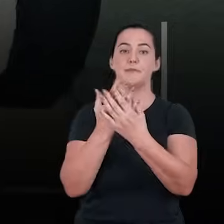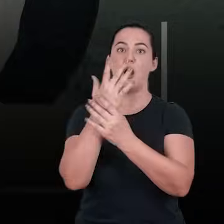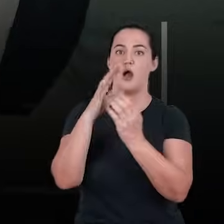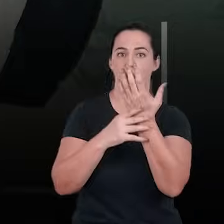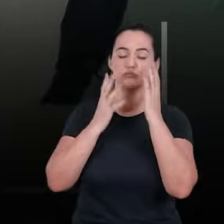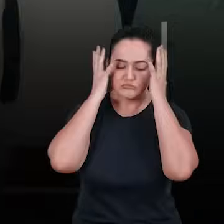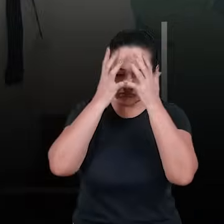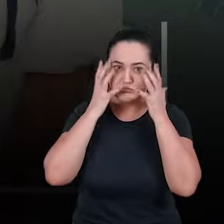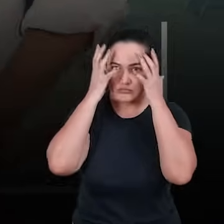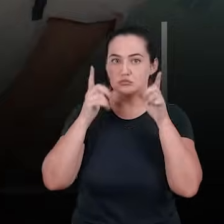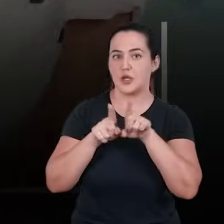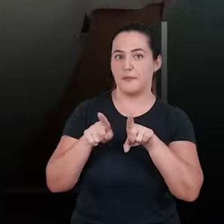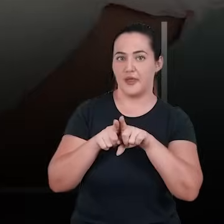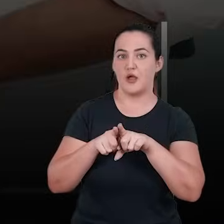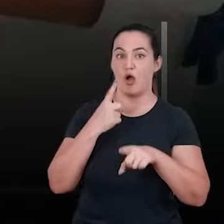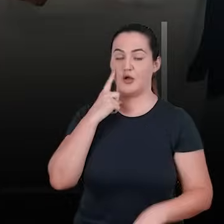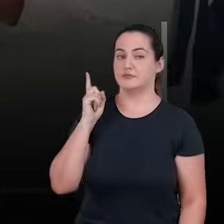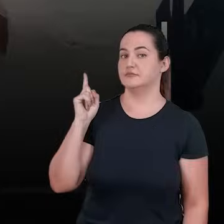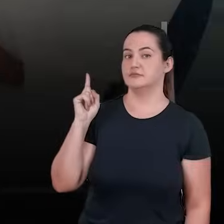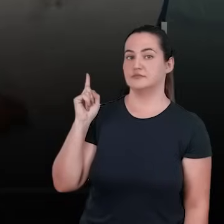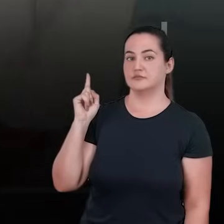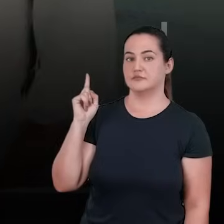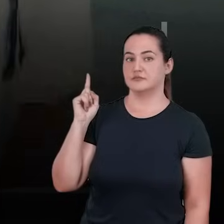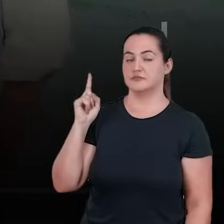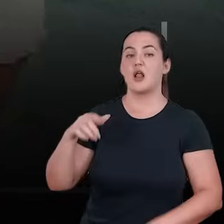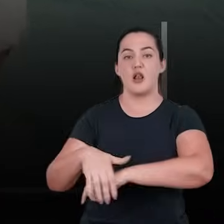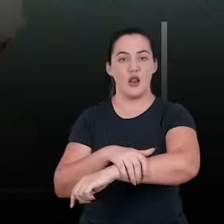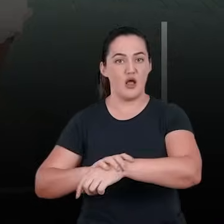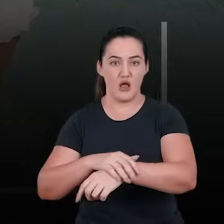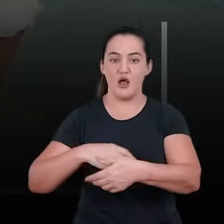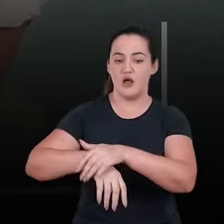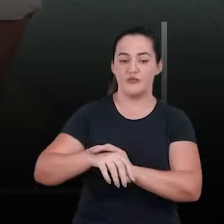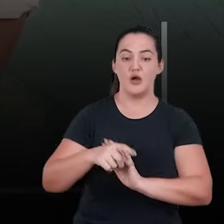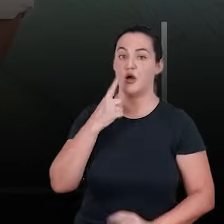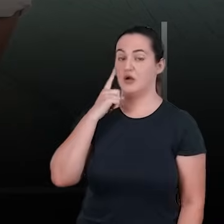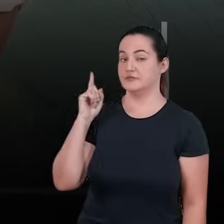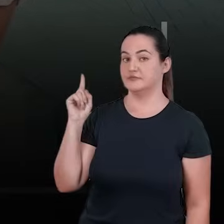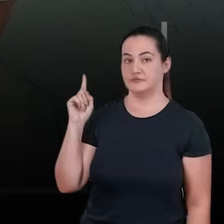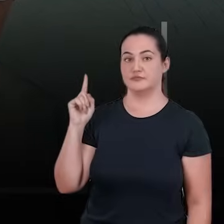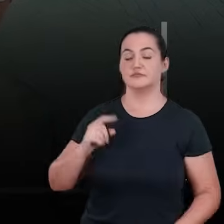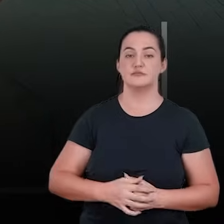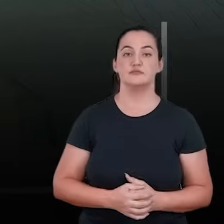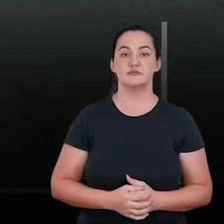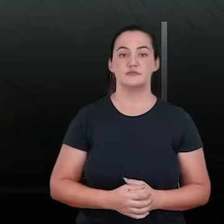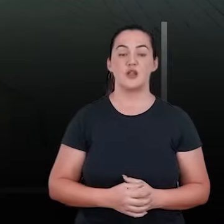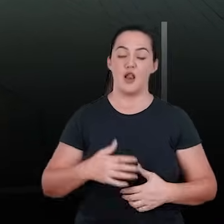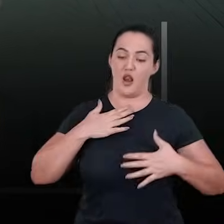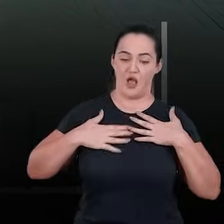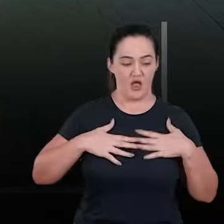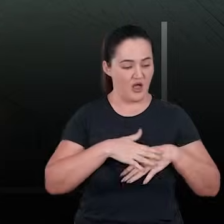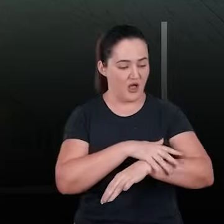a cabeça. Então, ele coloca o pé aqui dentro, lava, ele deve ter água aqui, ó, tá vendo? Ele se lava